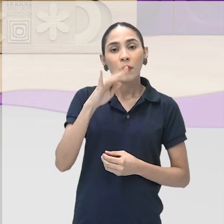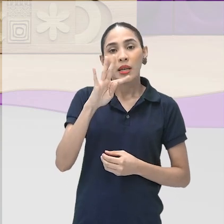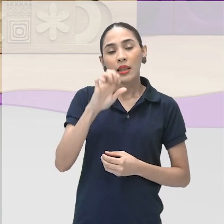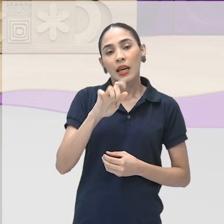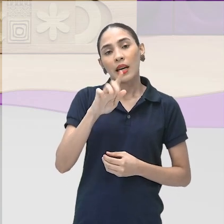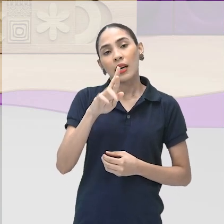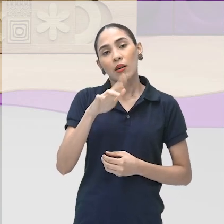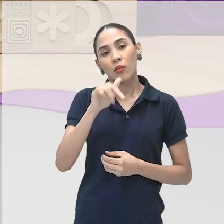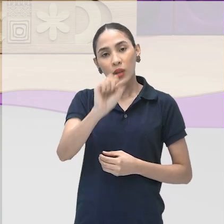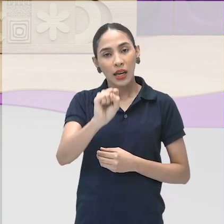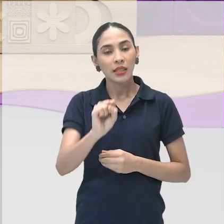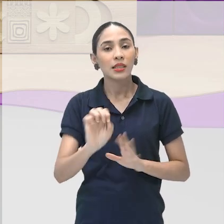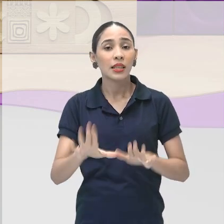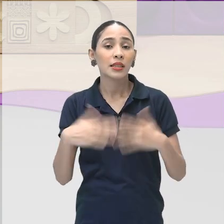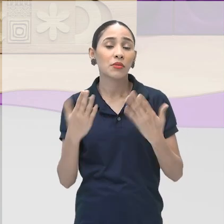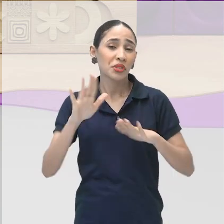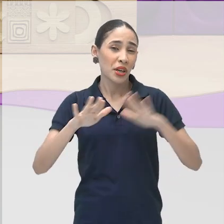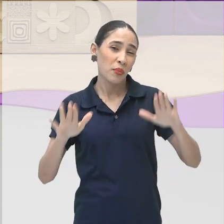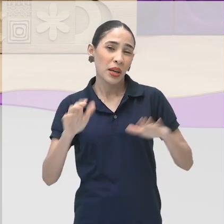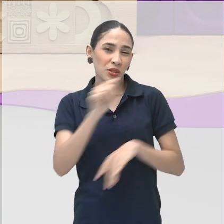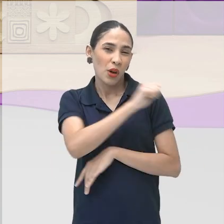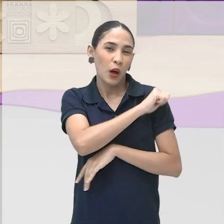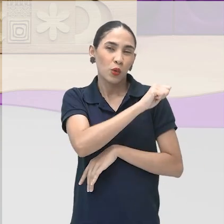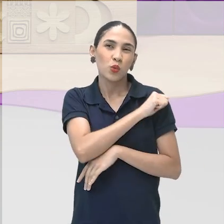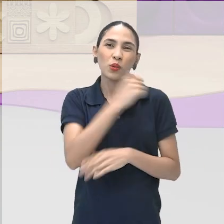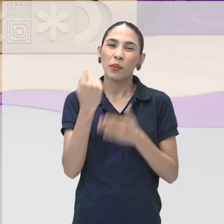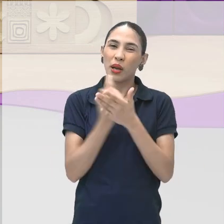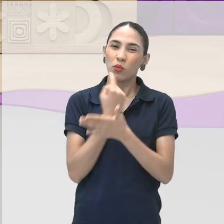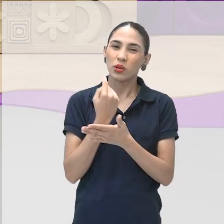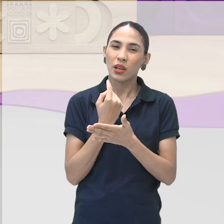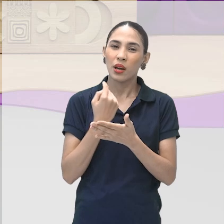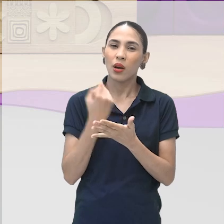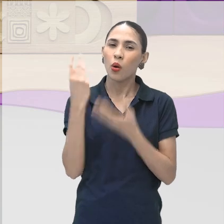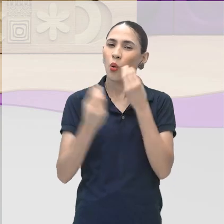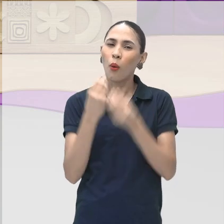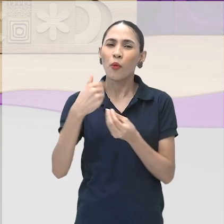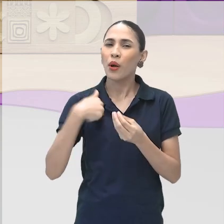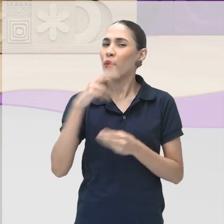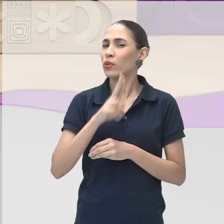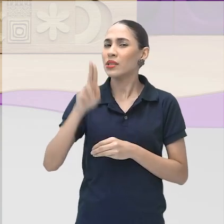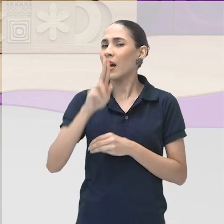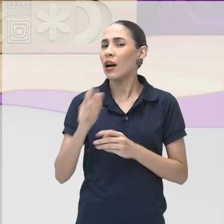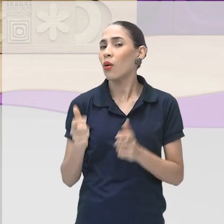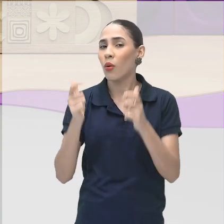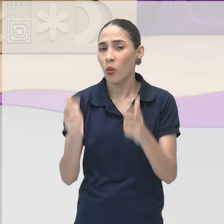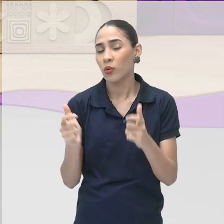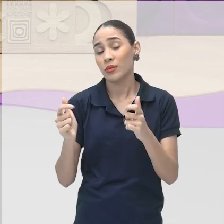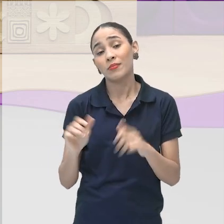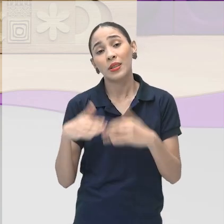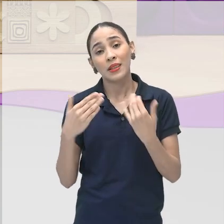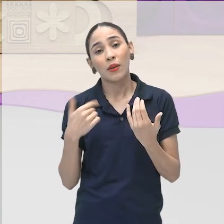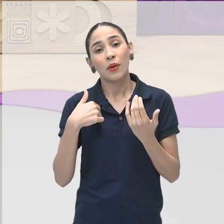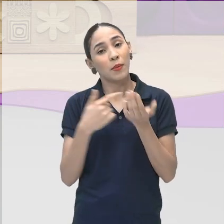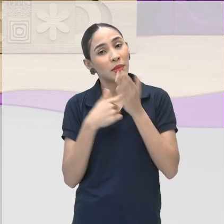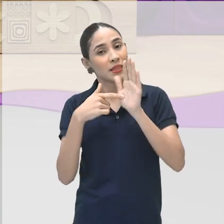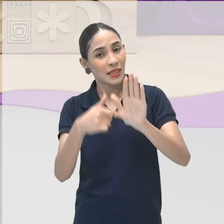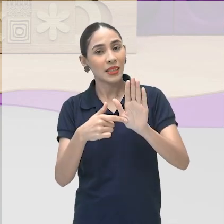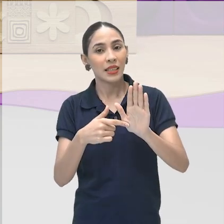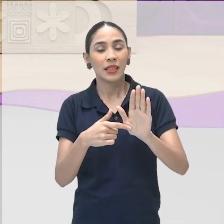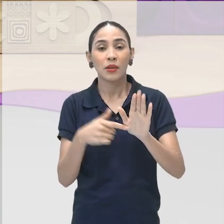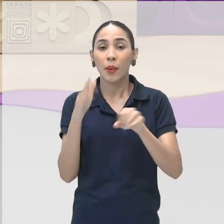né? Normalmente, os alunos costumam fazer essa pergunta: onde é que eu vou usar isso, professor? Então, a gente trouxe aqui